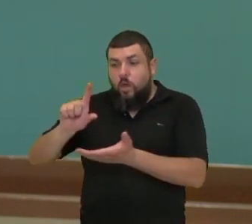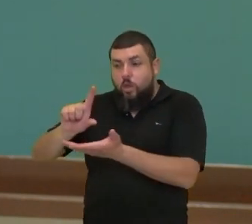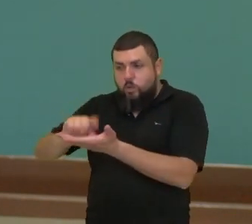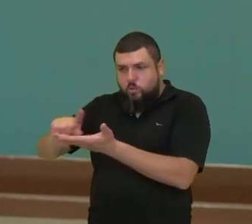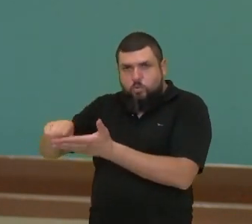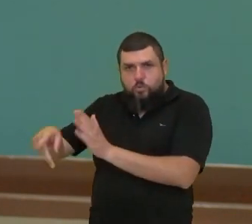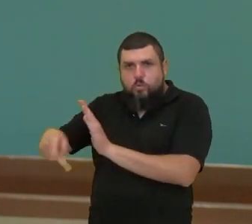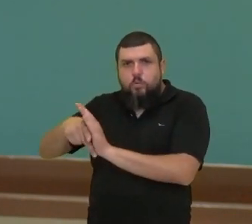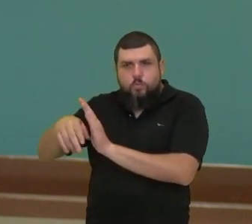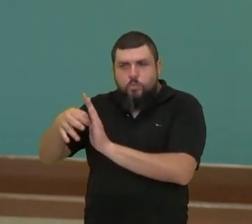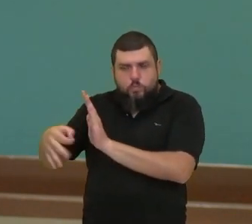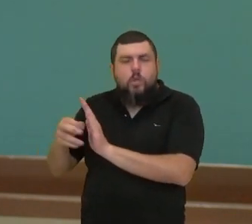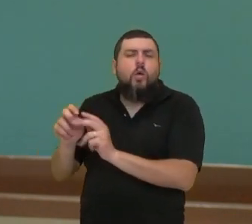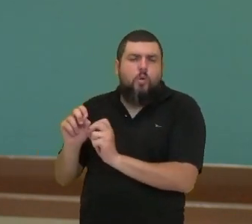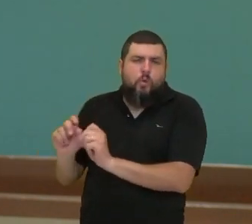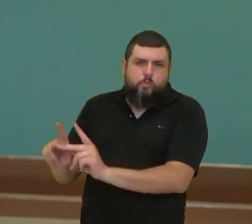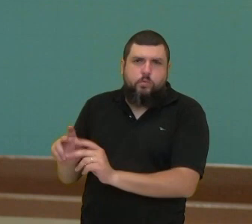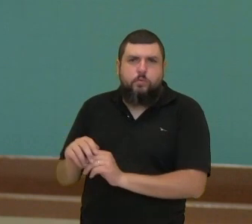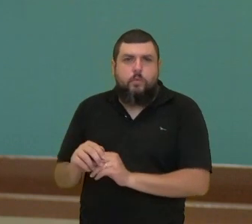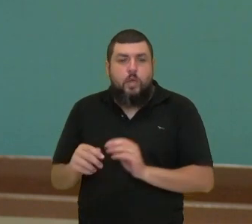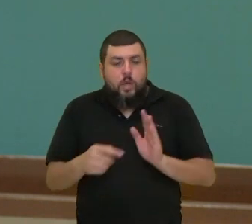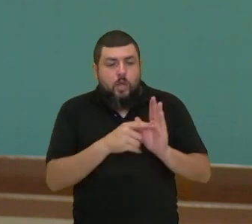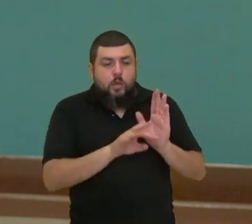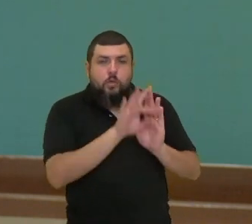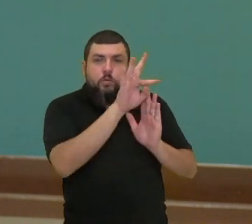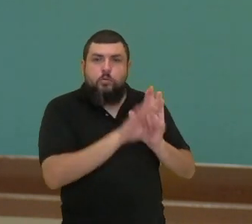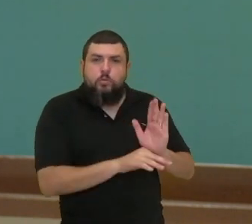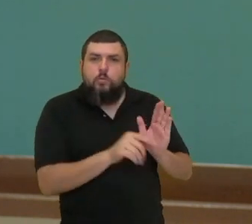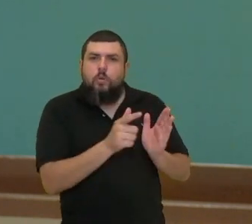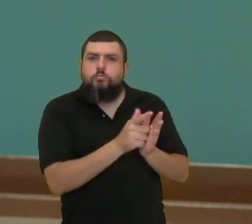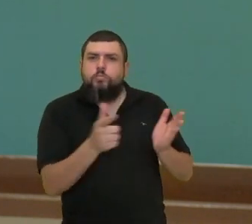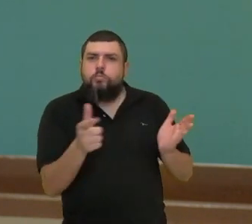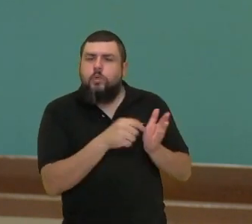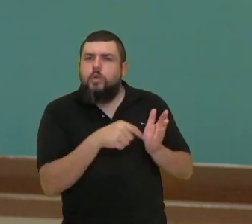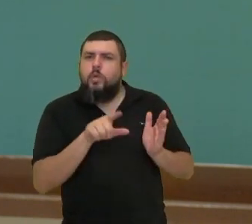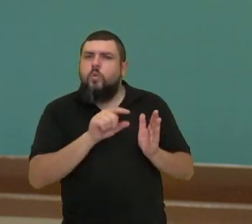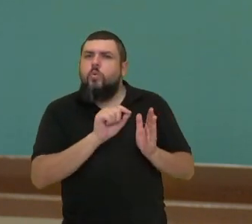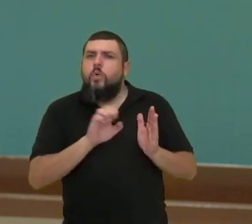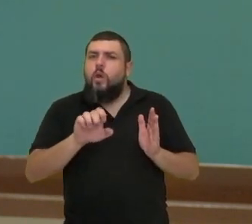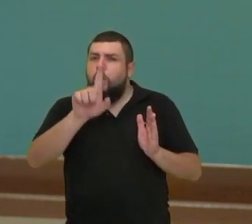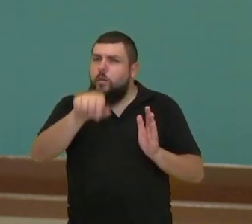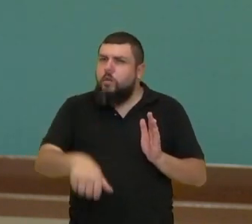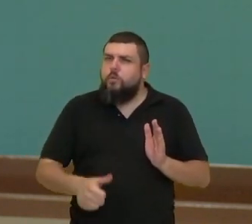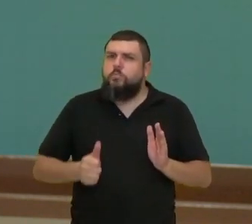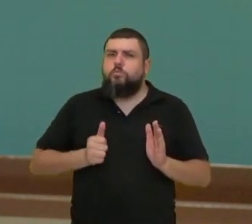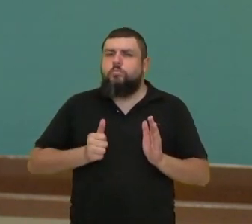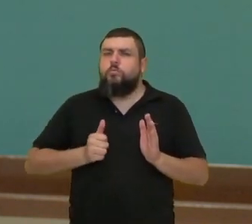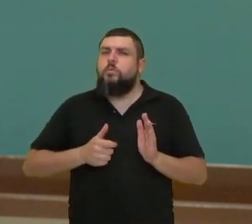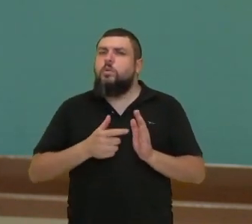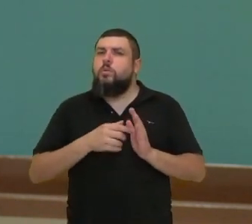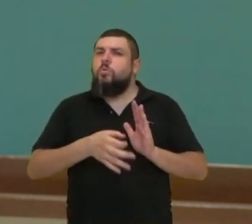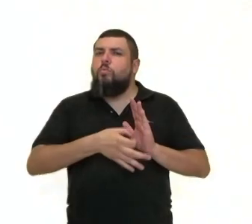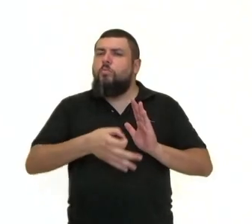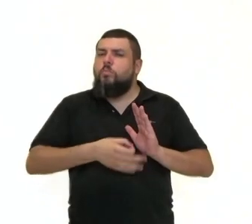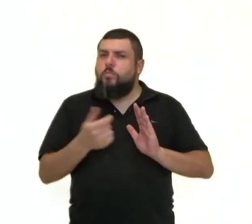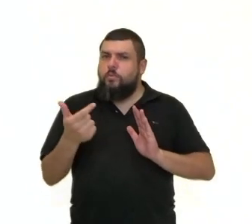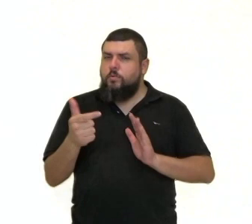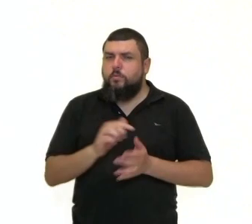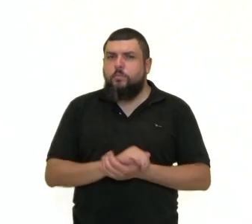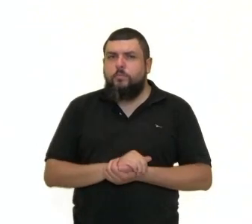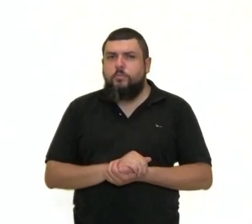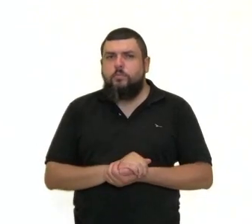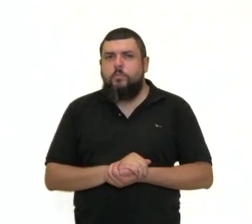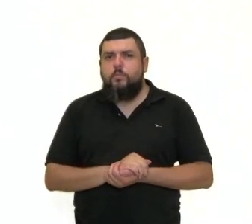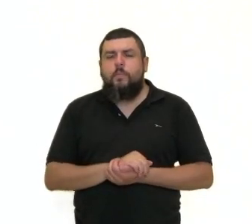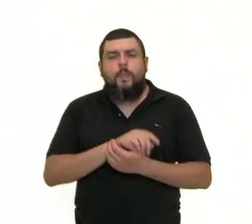ela tem como objetivo informar o leitor, por isso que ela é impessoal, não apresenta opinião. O objetivo da reportagem é